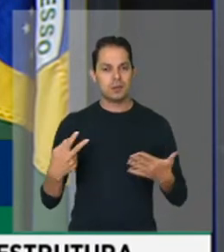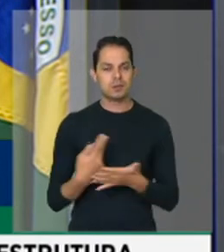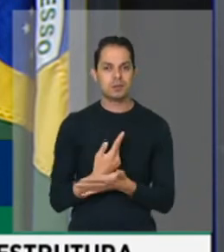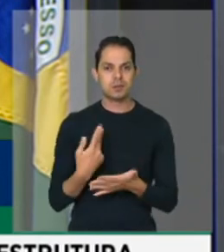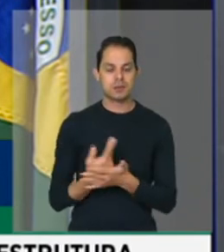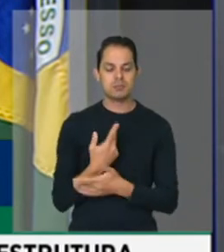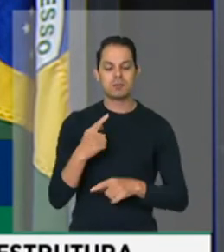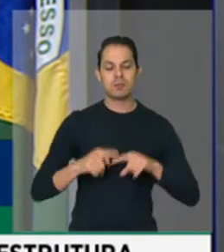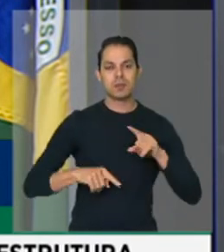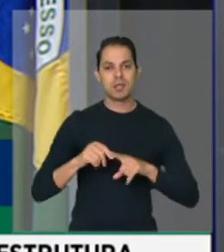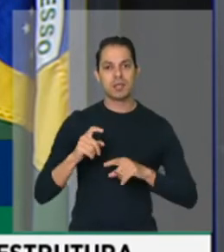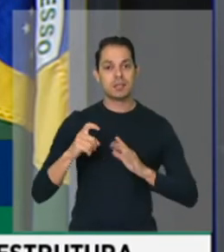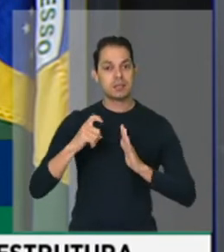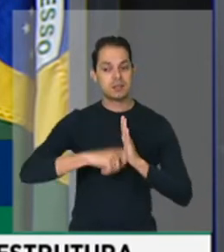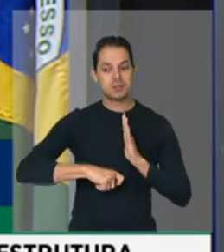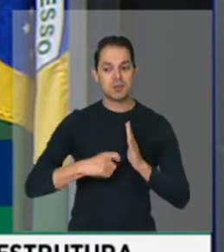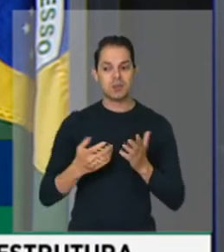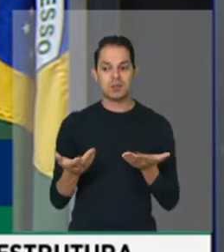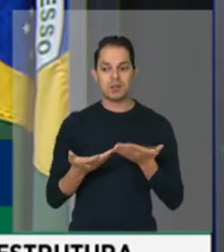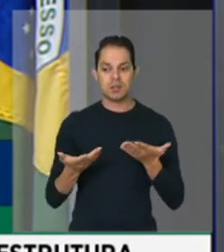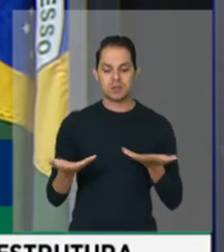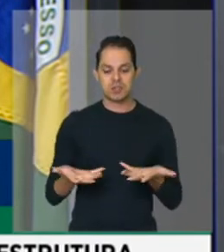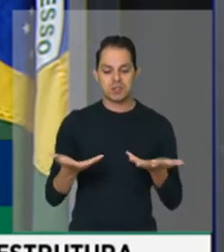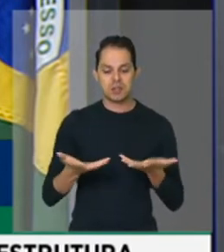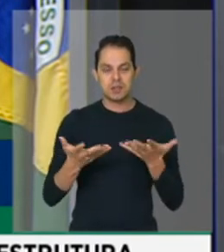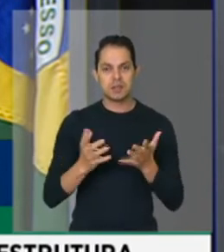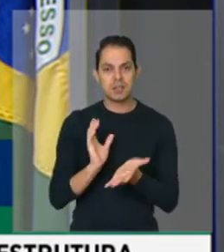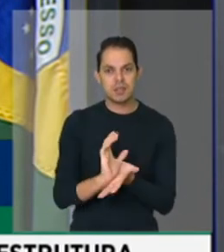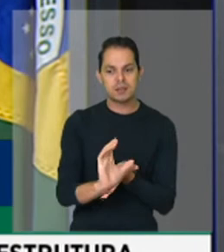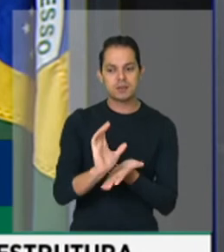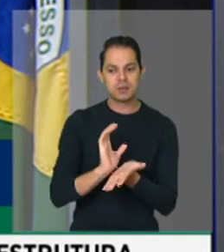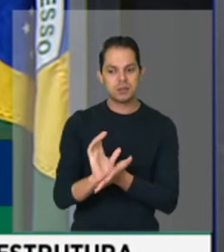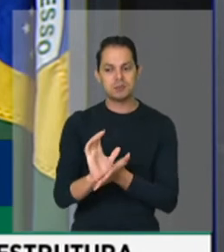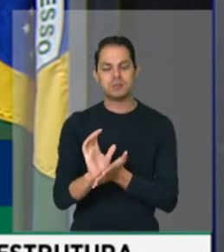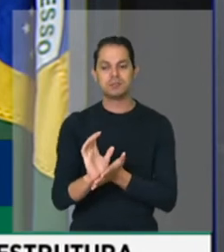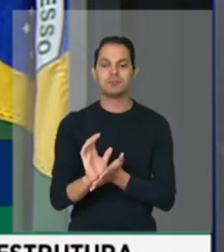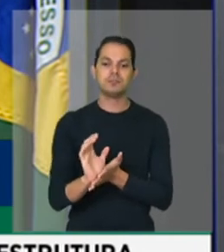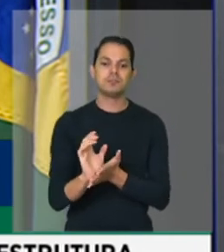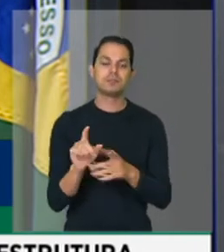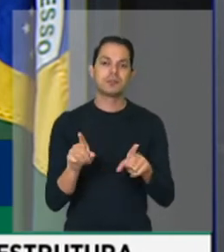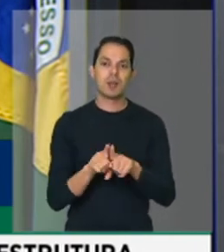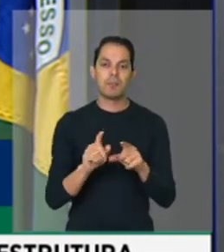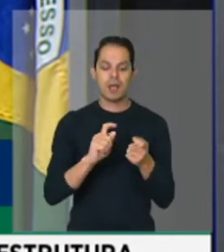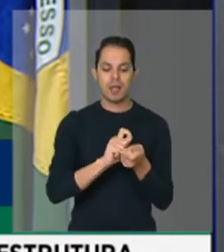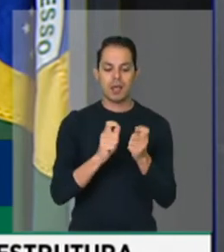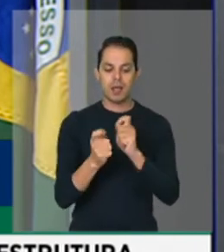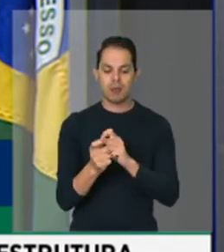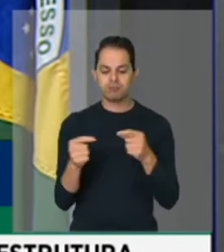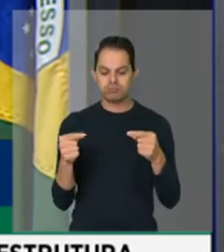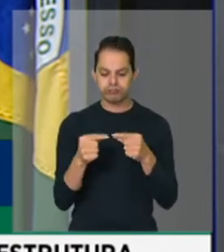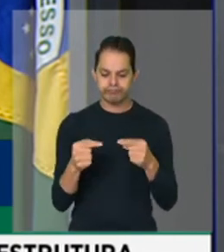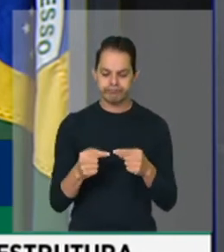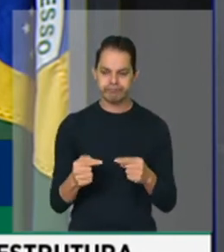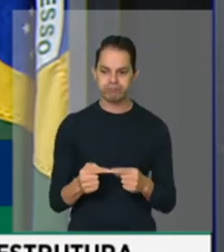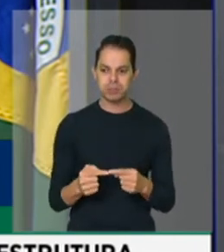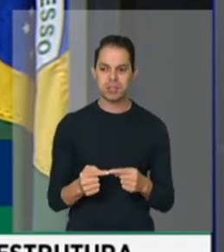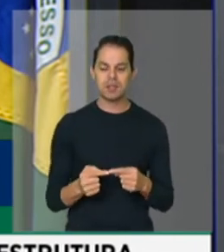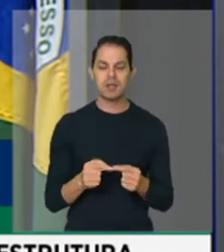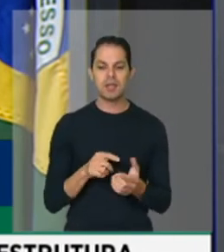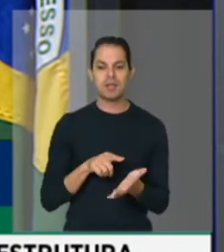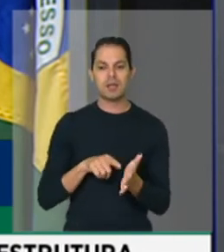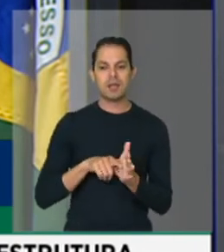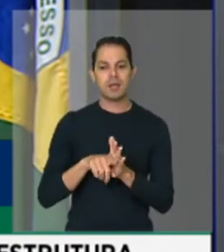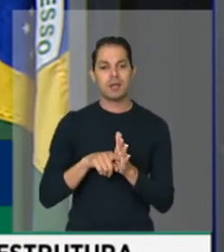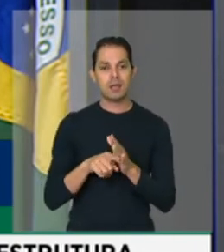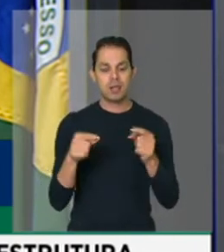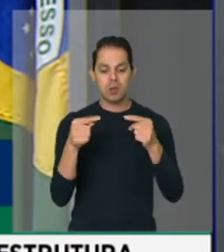mecanismos tributários atuais de incentivo a investimentos. Quanto à compatibilidade de ao exame de